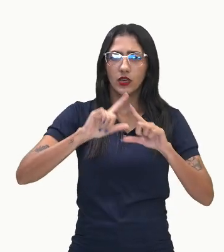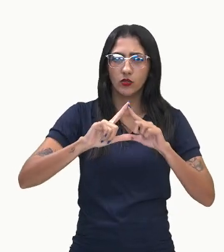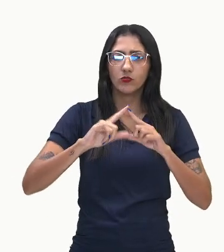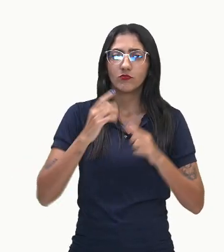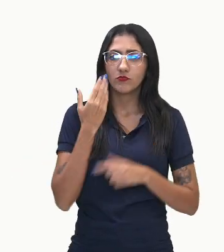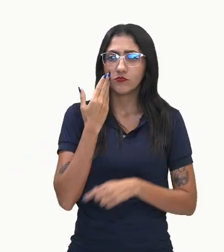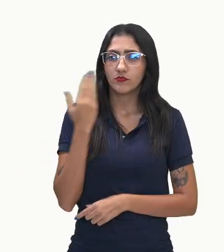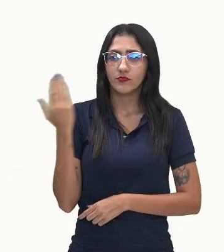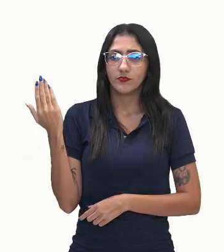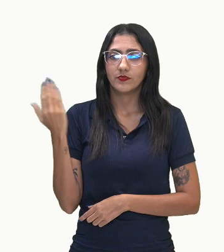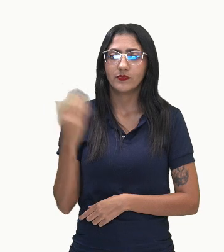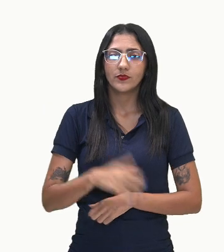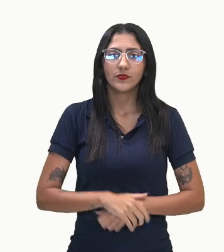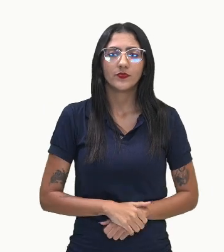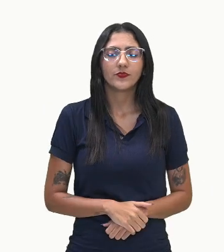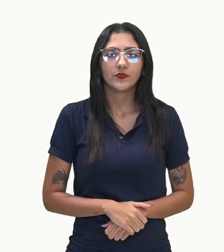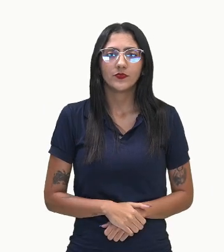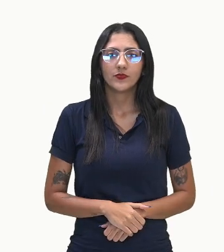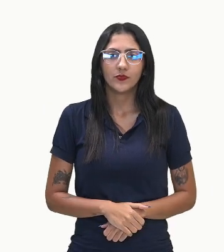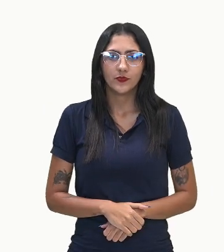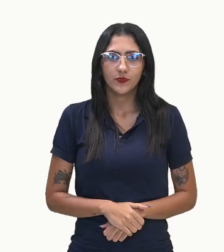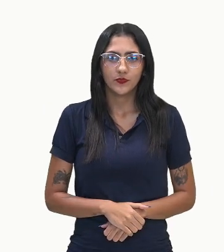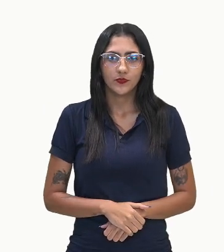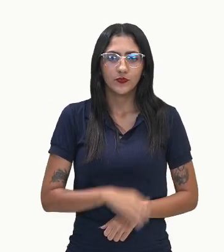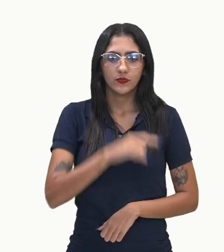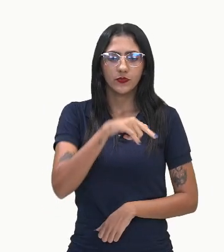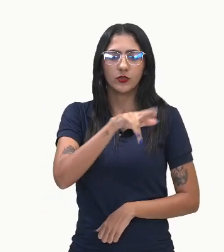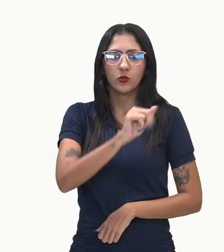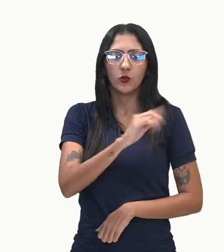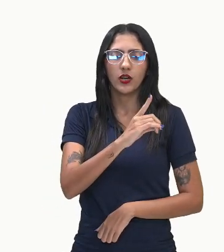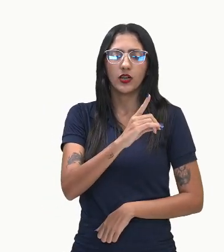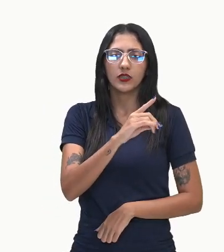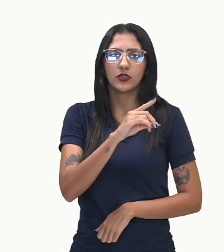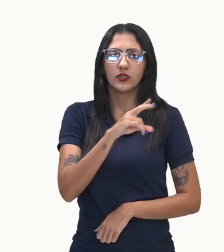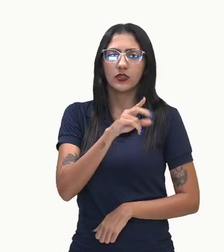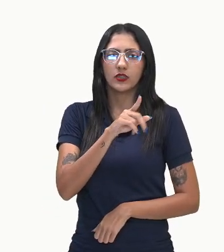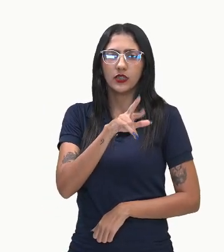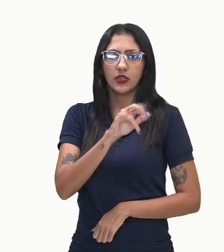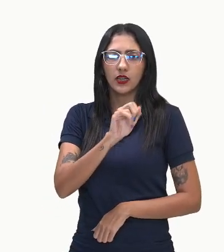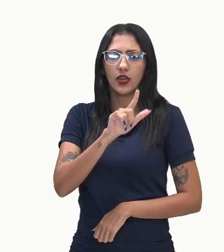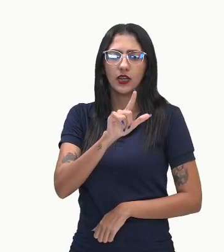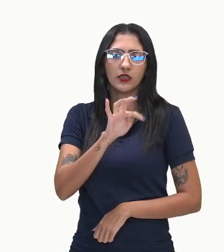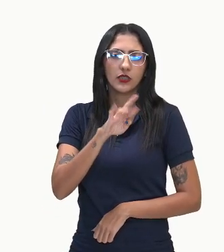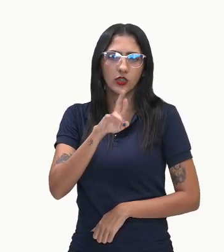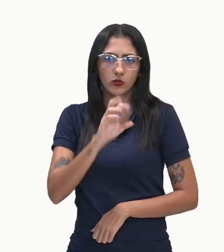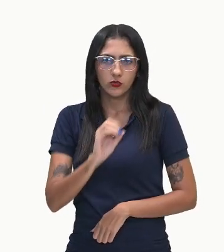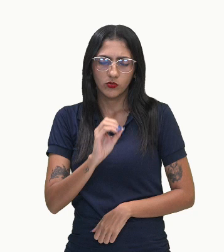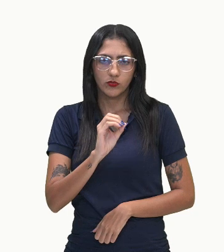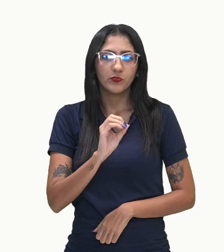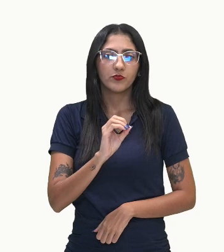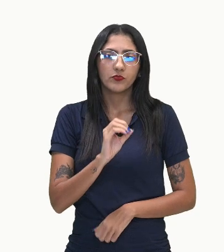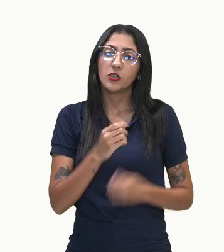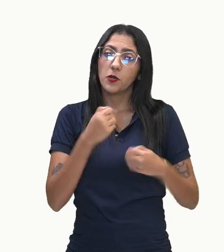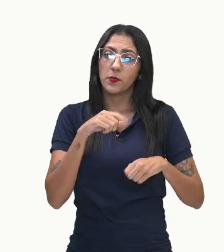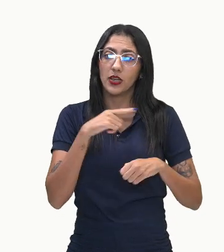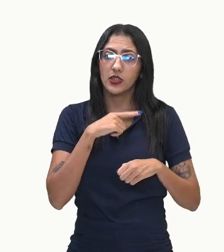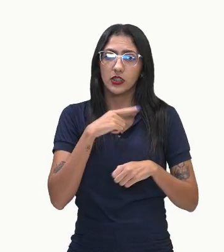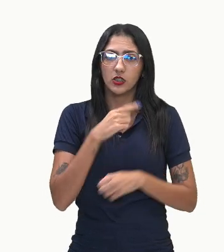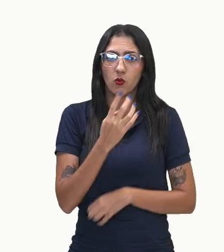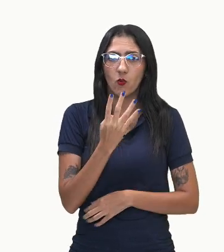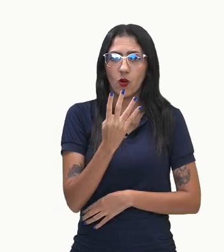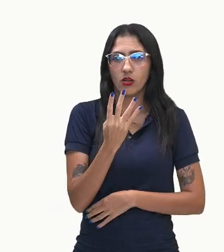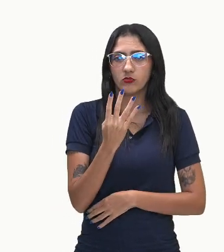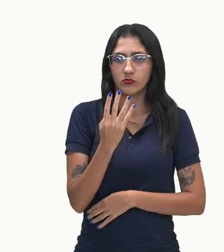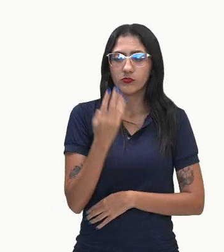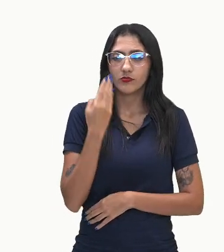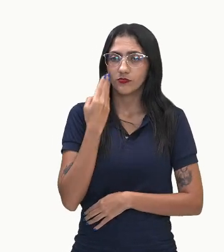e 3 lados. Um quadrilátero, né? O quadrilátero, ele terá 4 vértices e